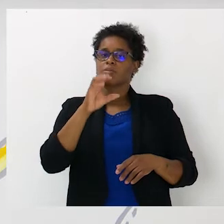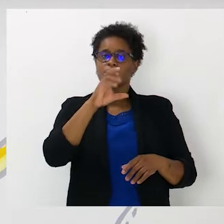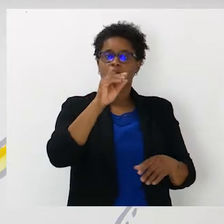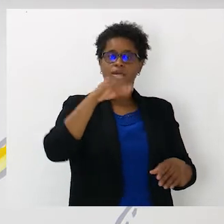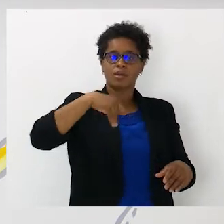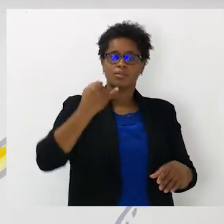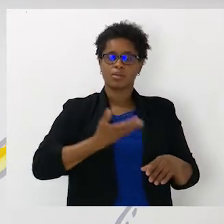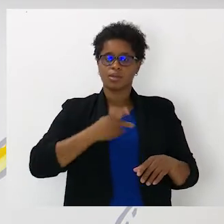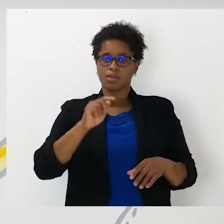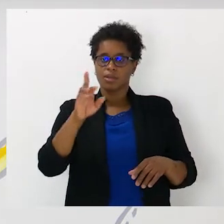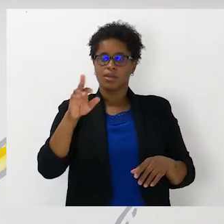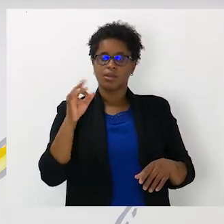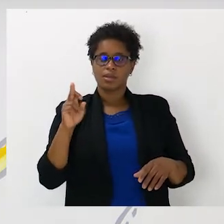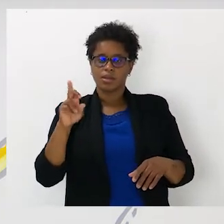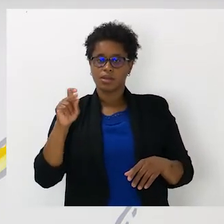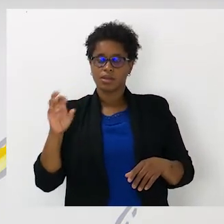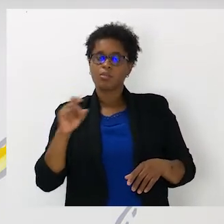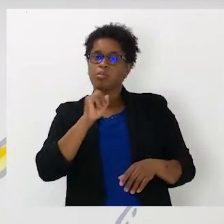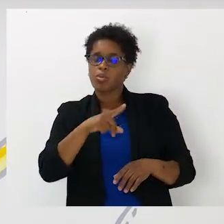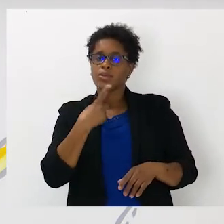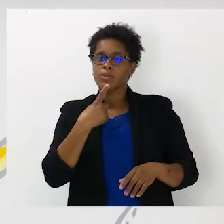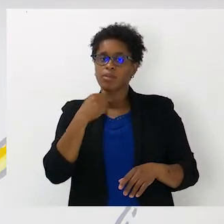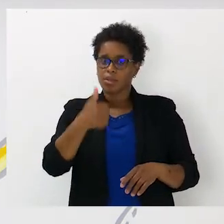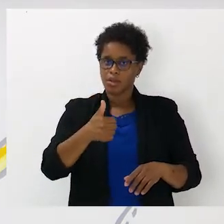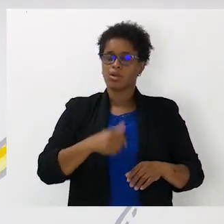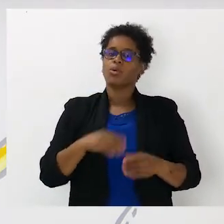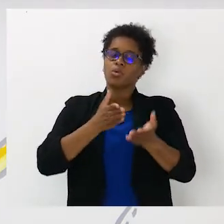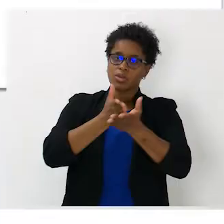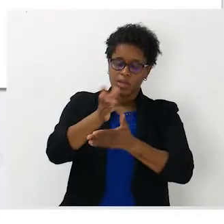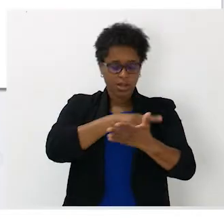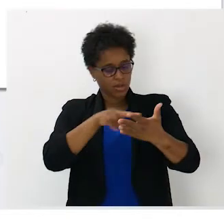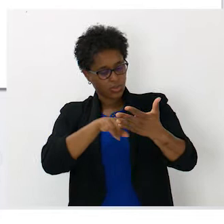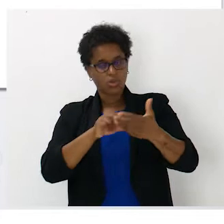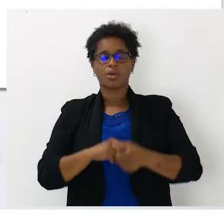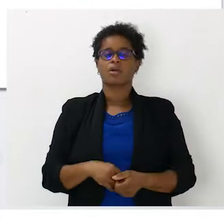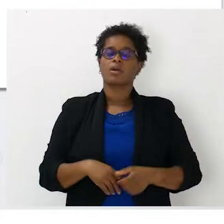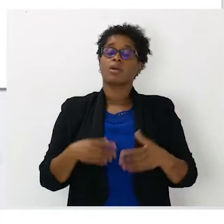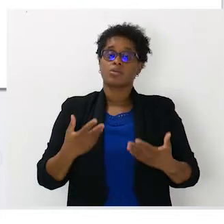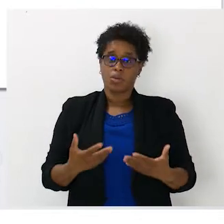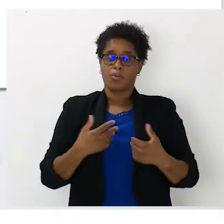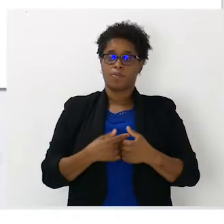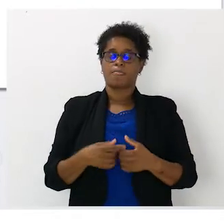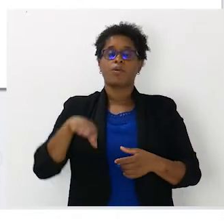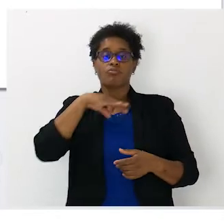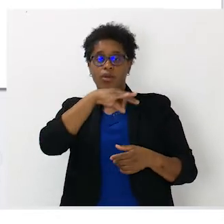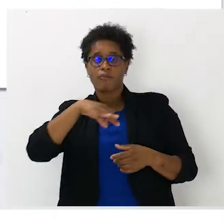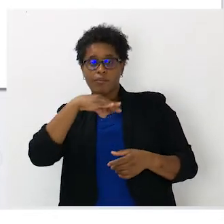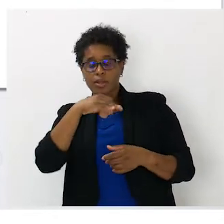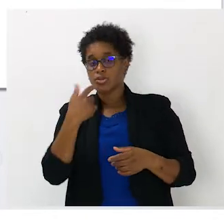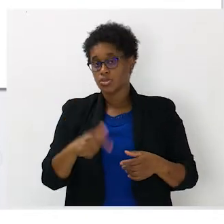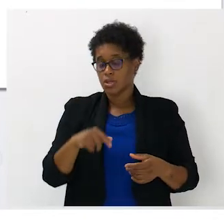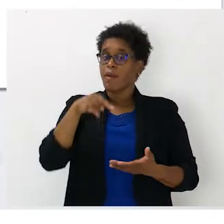carpideiras, para poderem compreender melhor. Continuando a leitura, embora a família